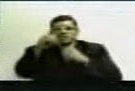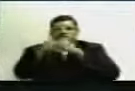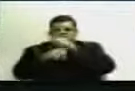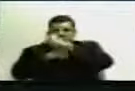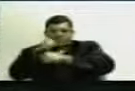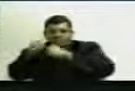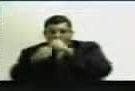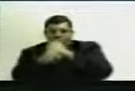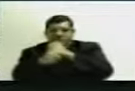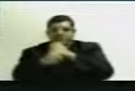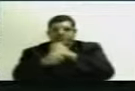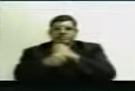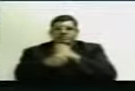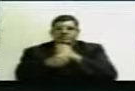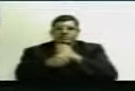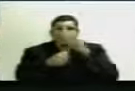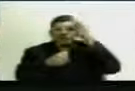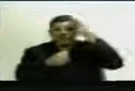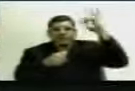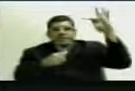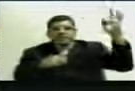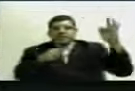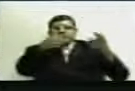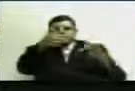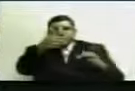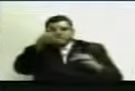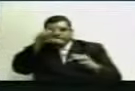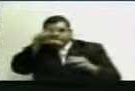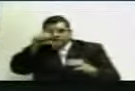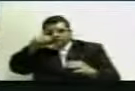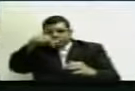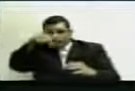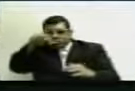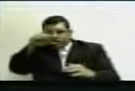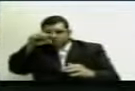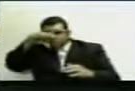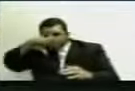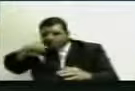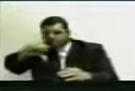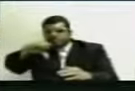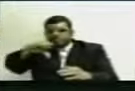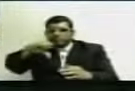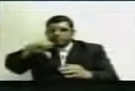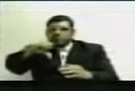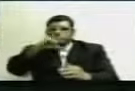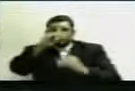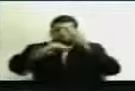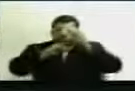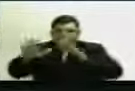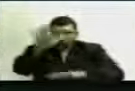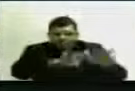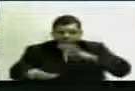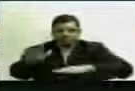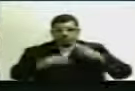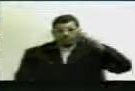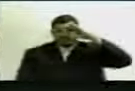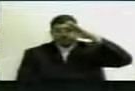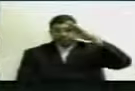desde a proclamação da República na França em 1789 para proclamar a nossa, fruto de um movimento